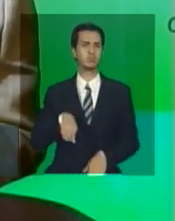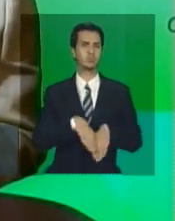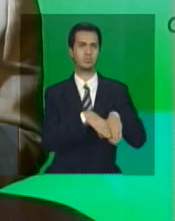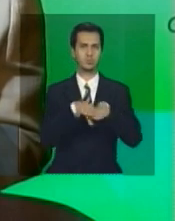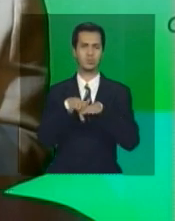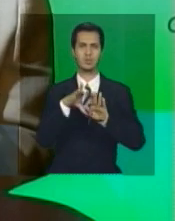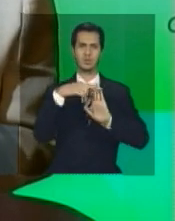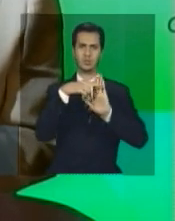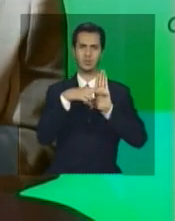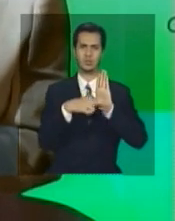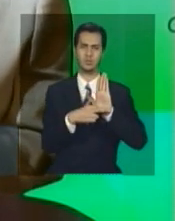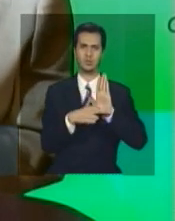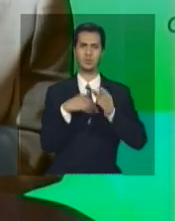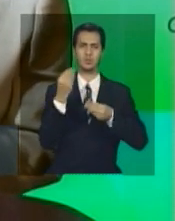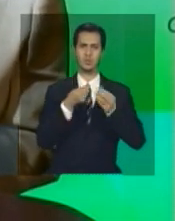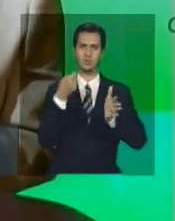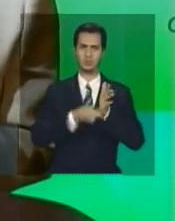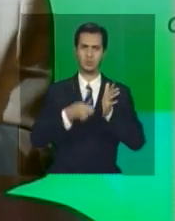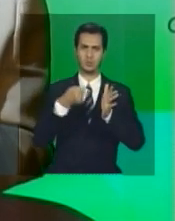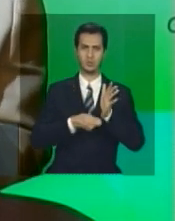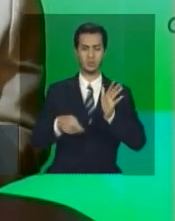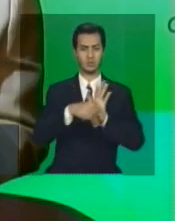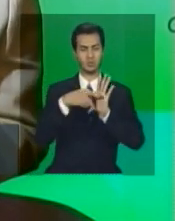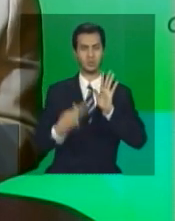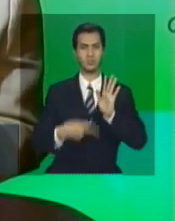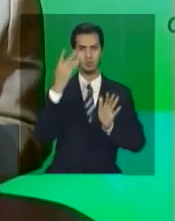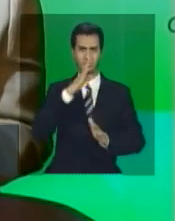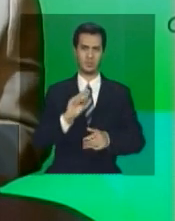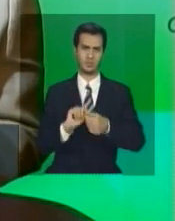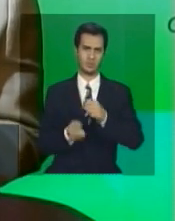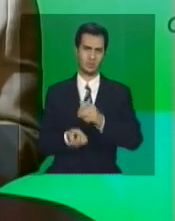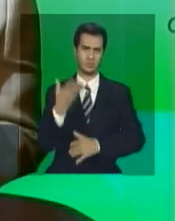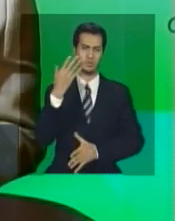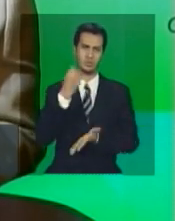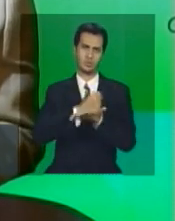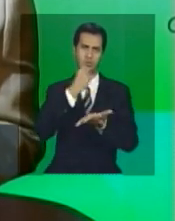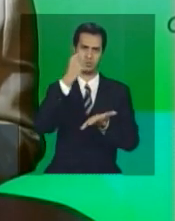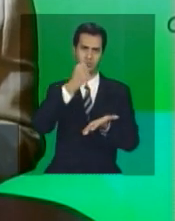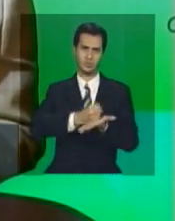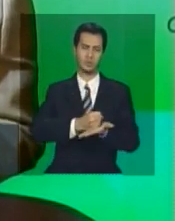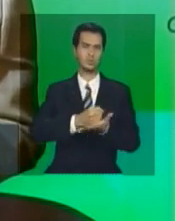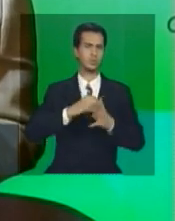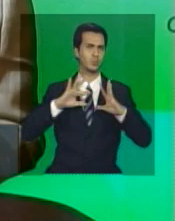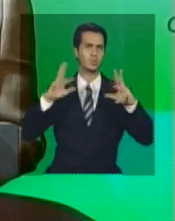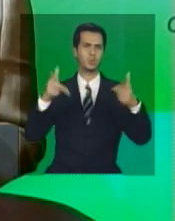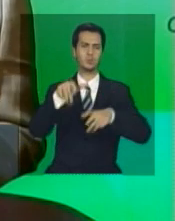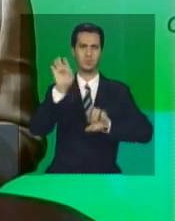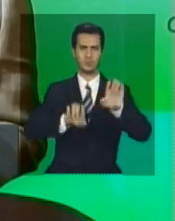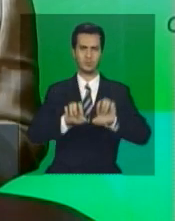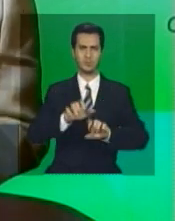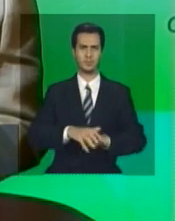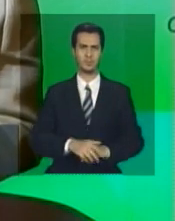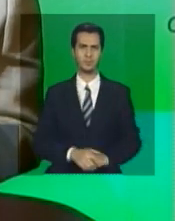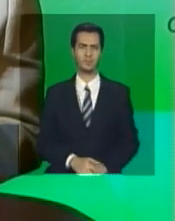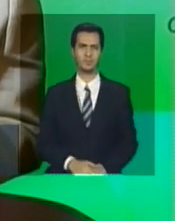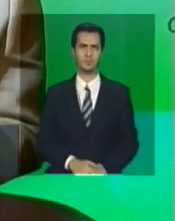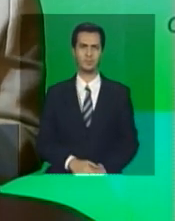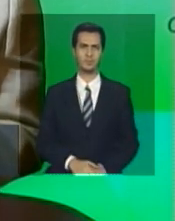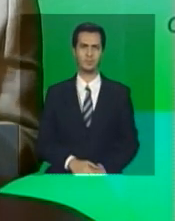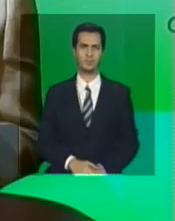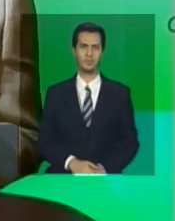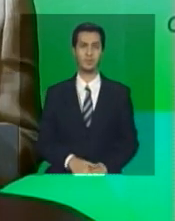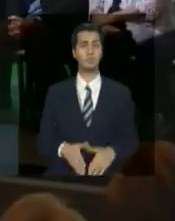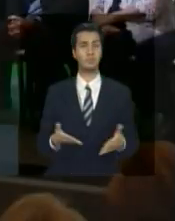dos critérios de medição e cobrança de conteúdo local nas contratações para toda a companhia. Afinal, temos